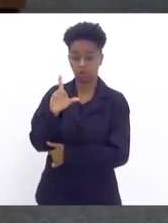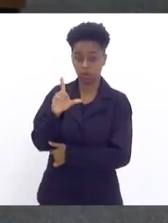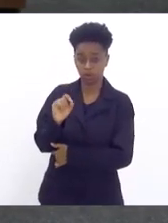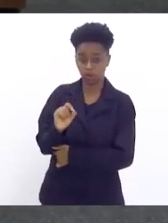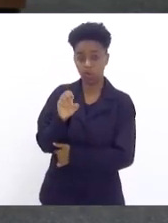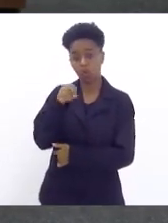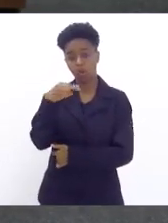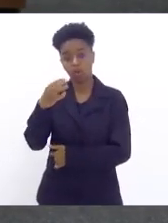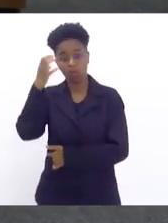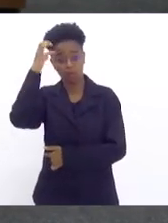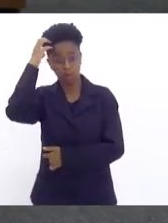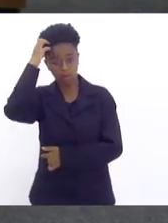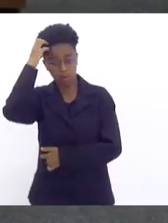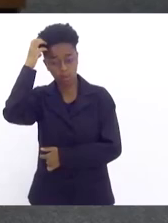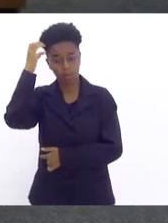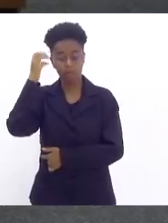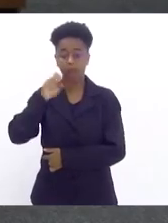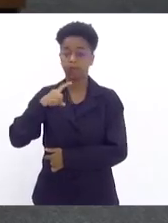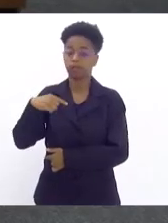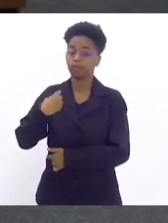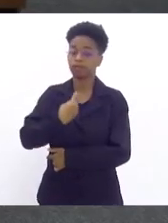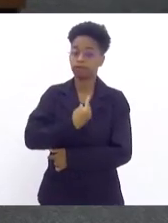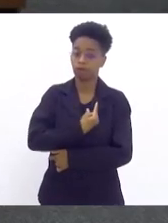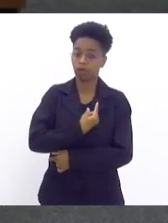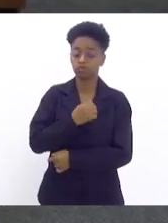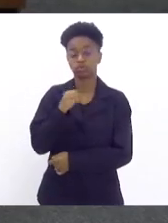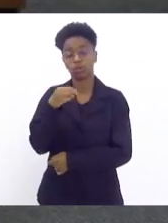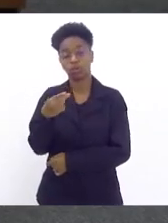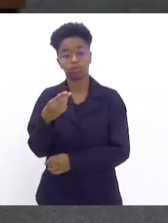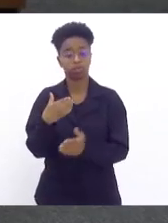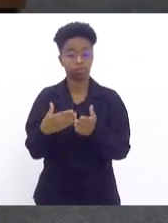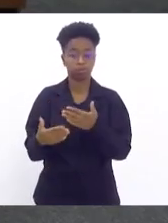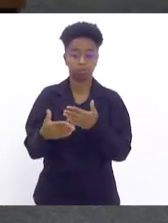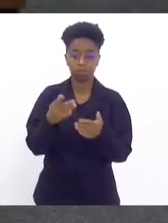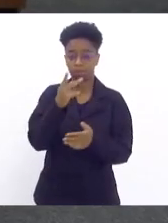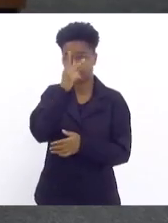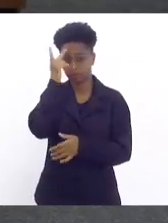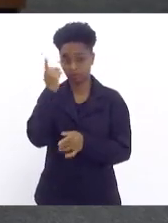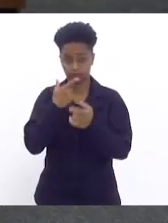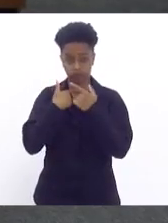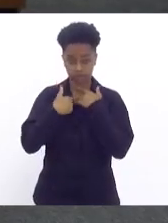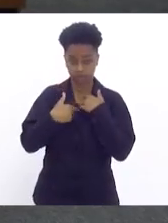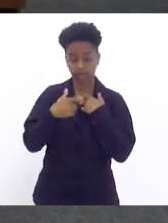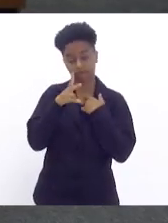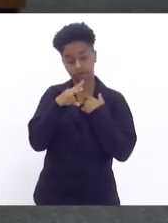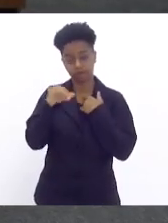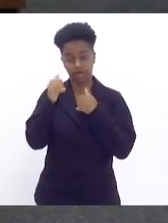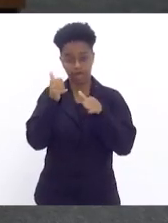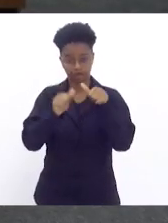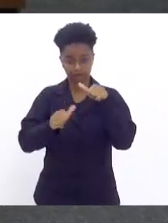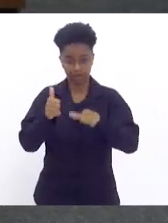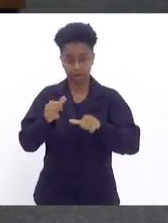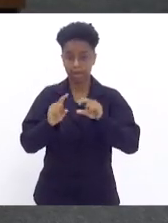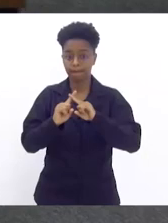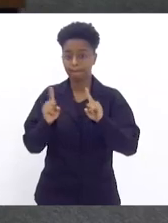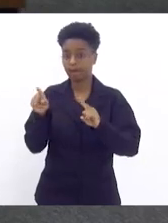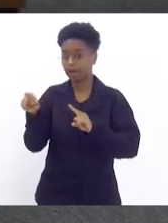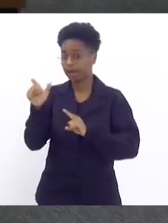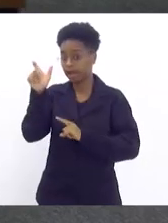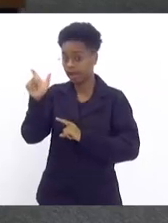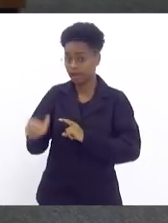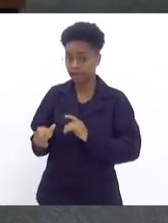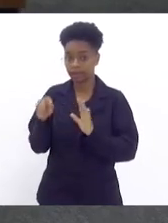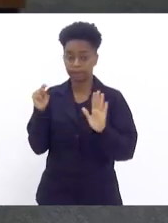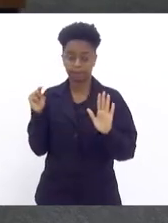por culpa nós vamos ou quem quiser que avalie mas o questionamento dele o